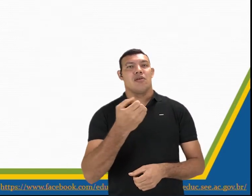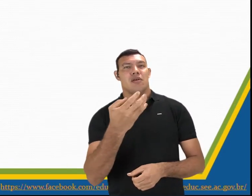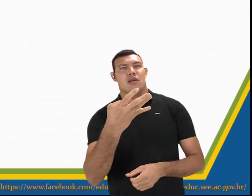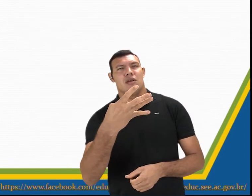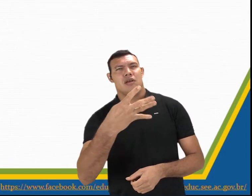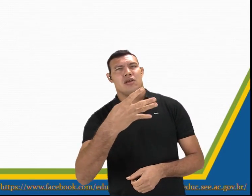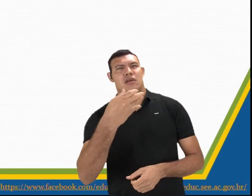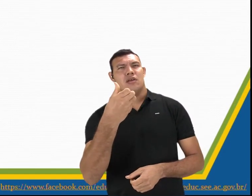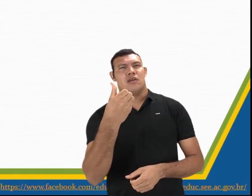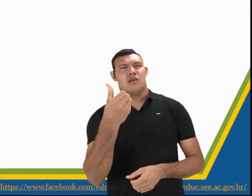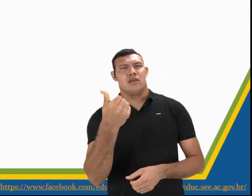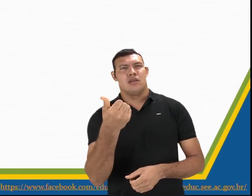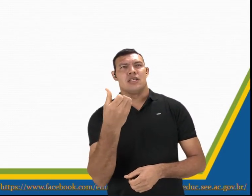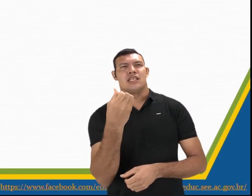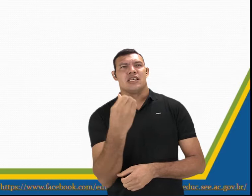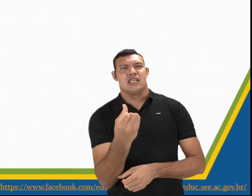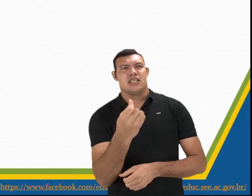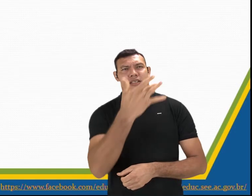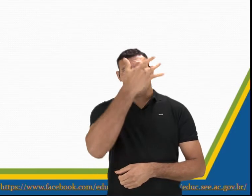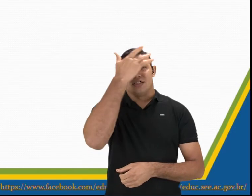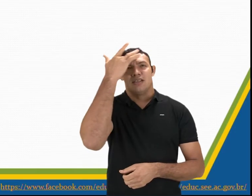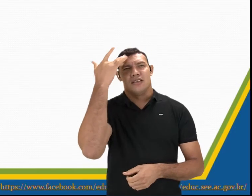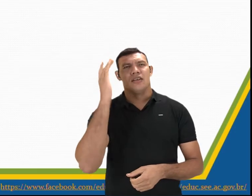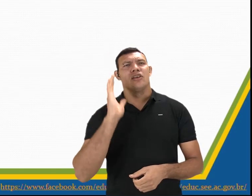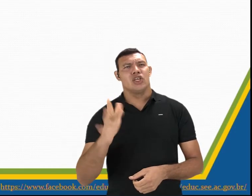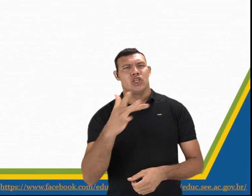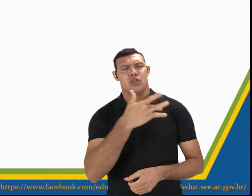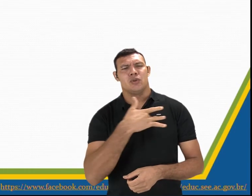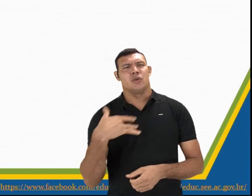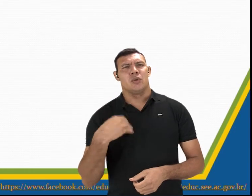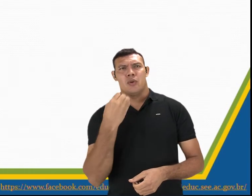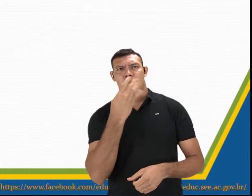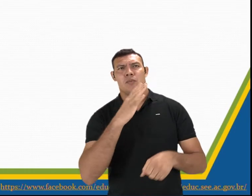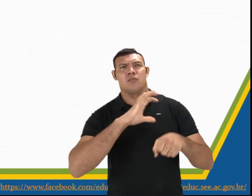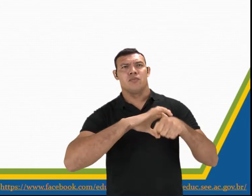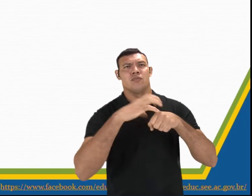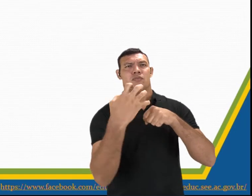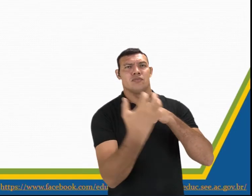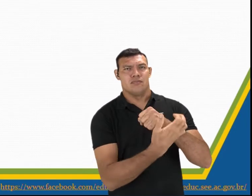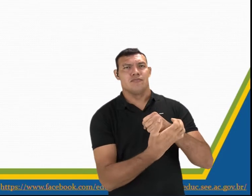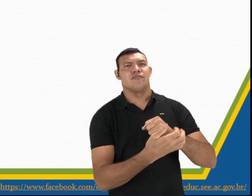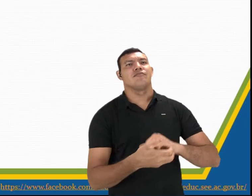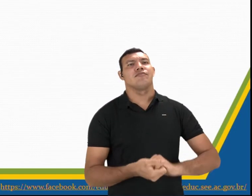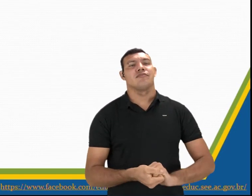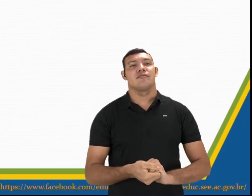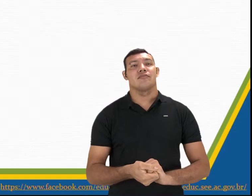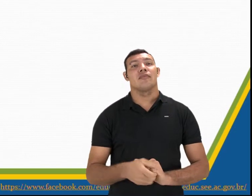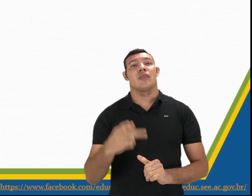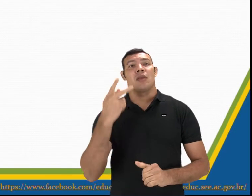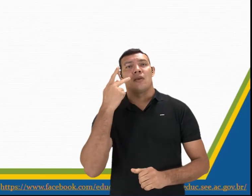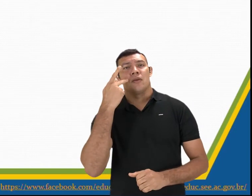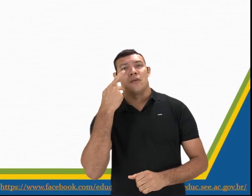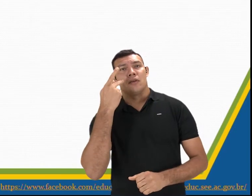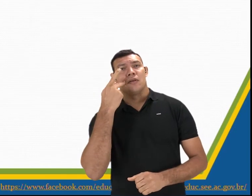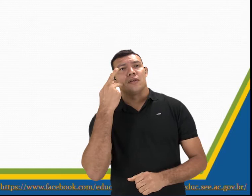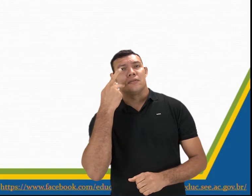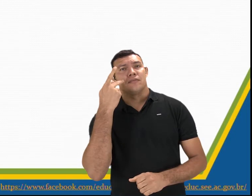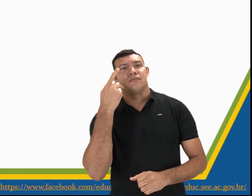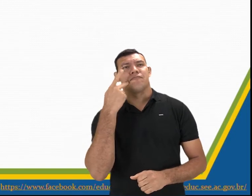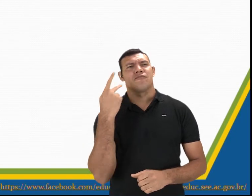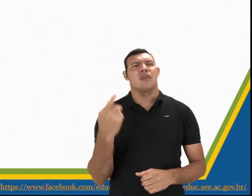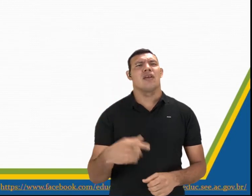Amanda Gomes também se recuperou da infecção de um novo coronavírus. Apesar de não lembrar de todos